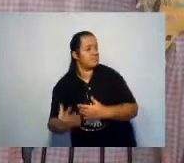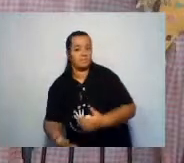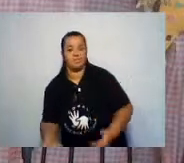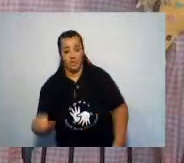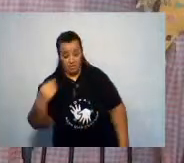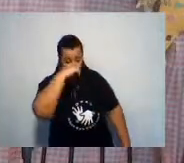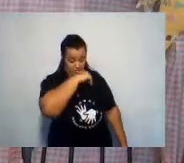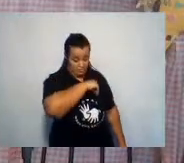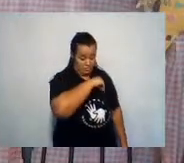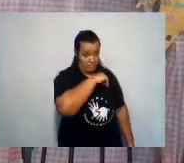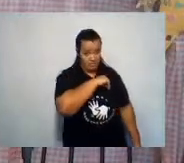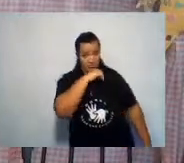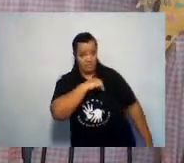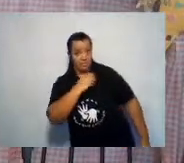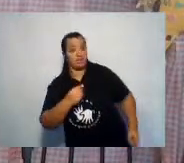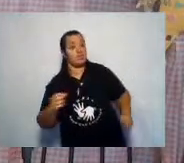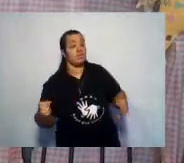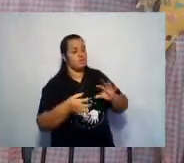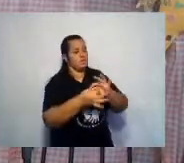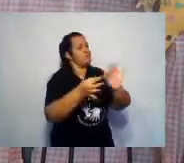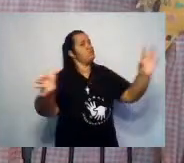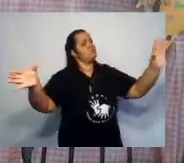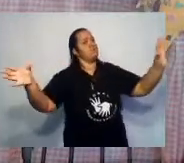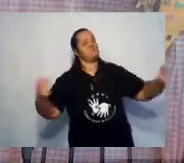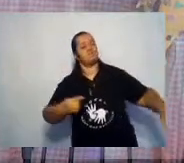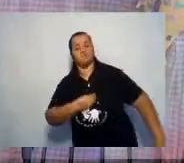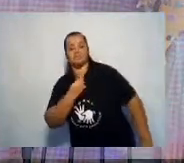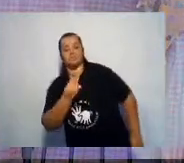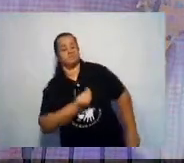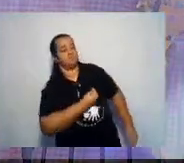Ou entra na minha vida ou me deixa